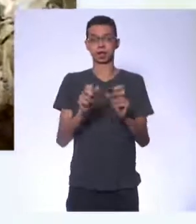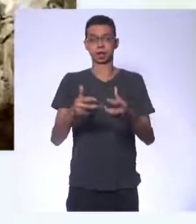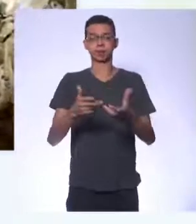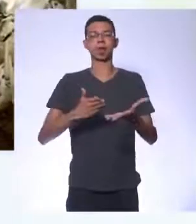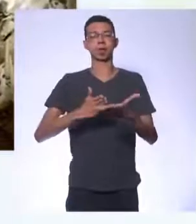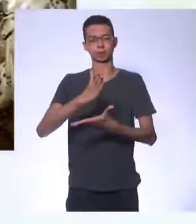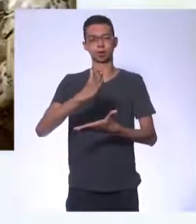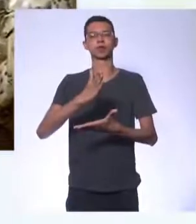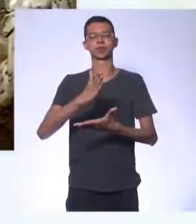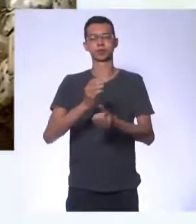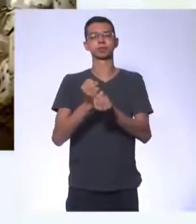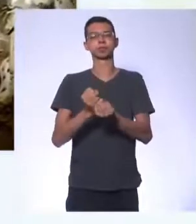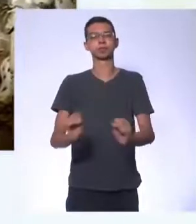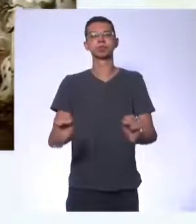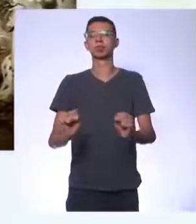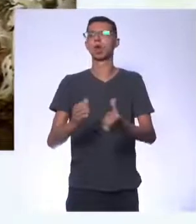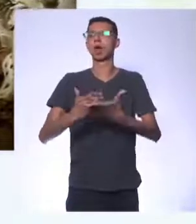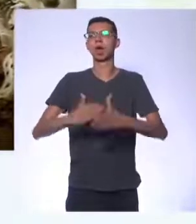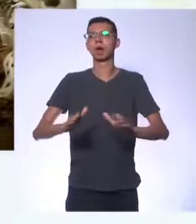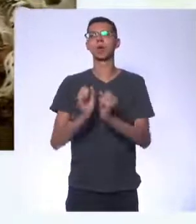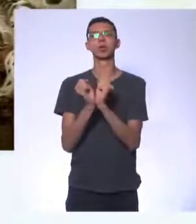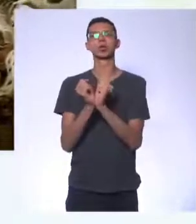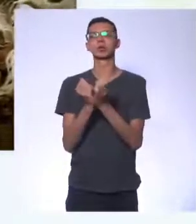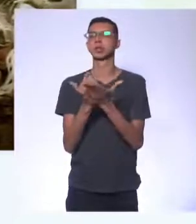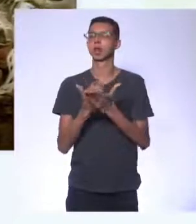de indenização para os proprietários.